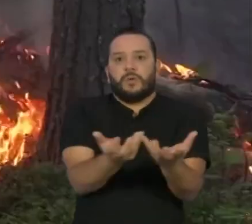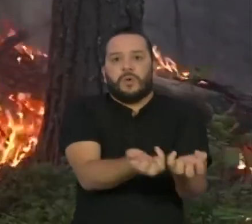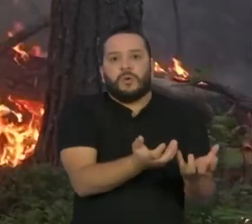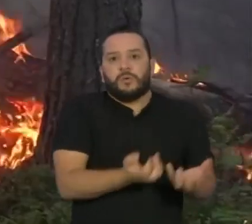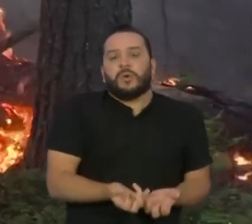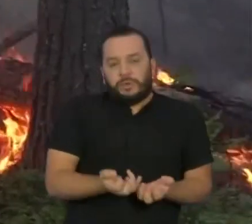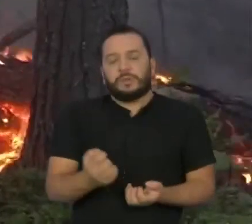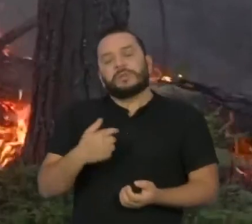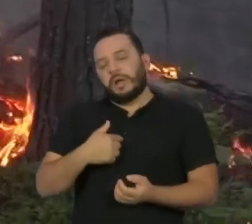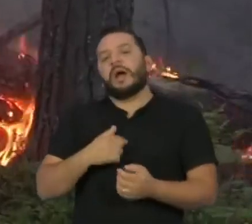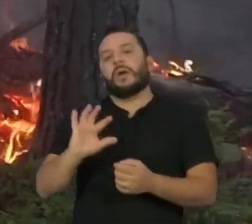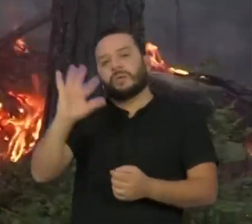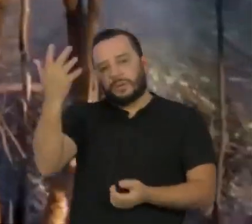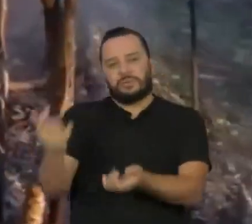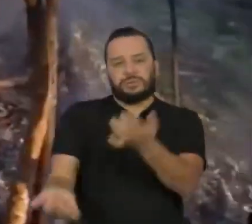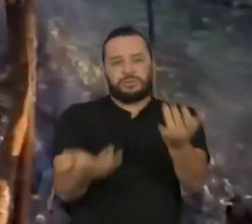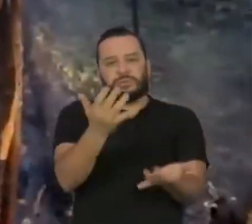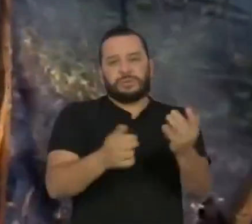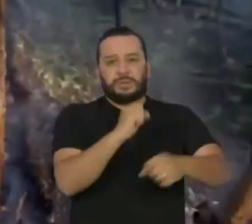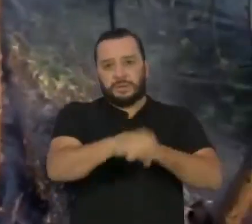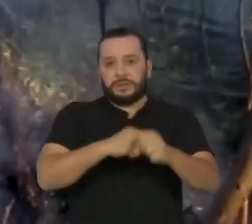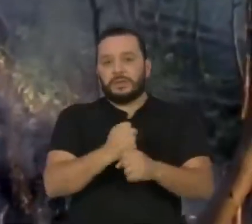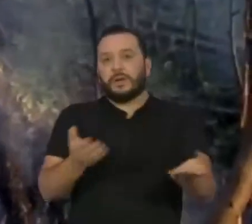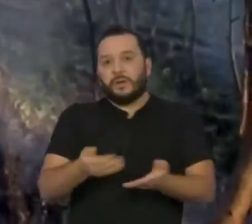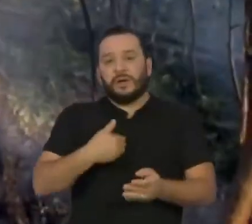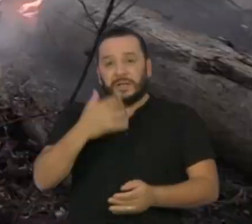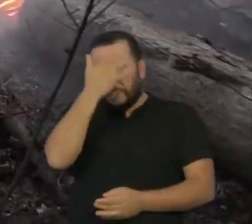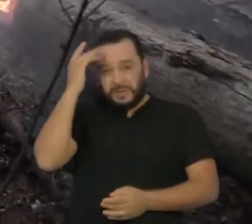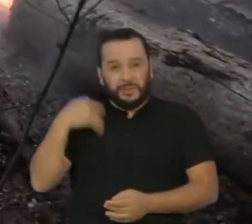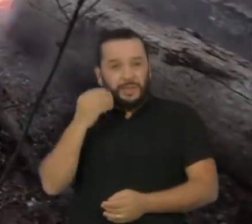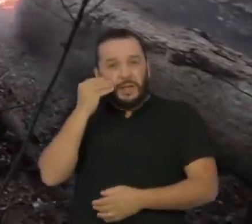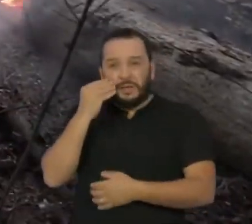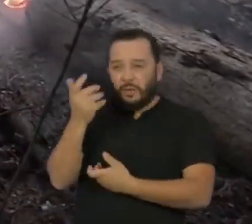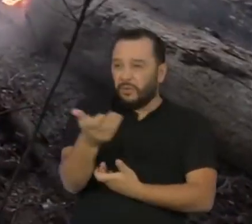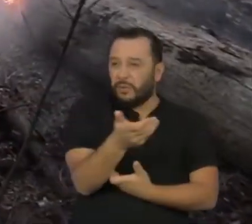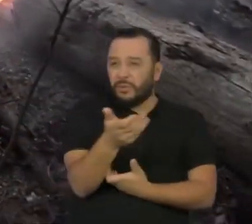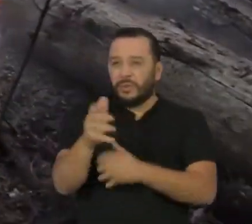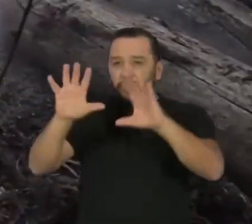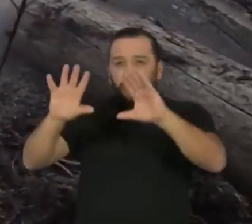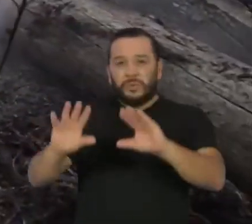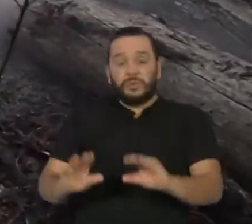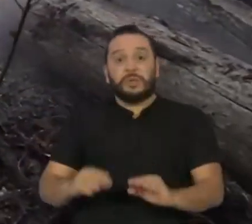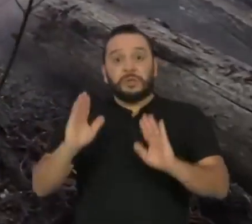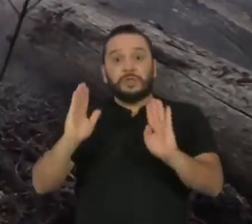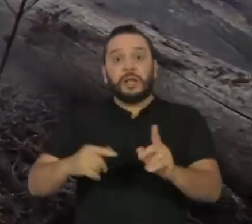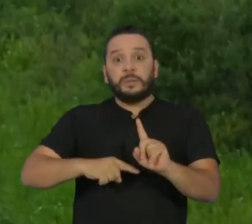ano. Cerca de 5 mil pessoas tentam controlar o fogo, que elevou a temperatura local a 39